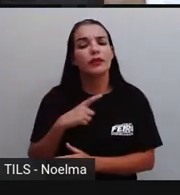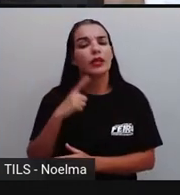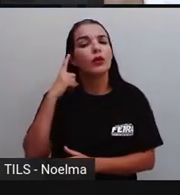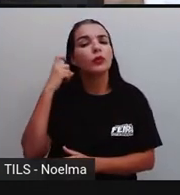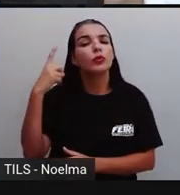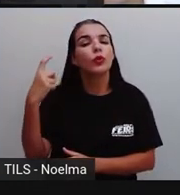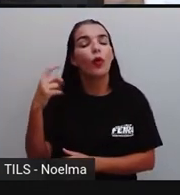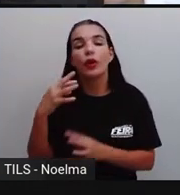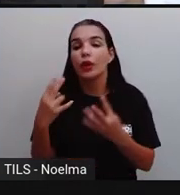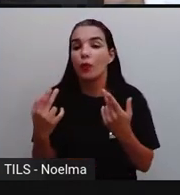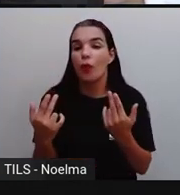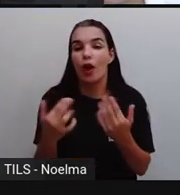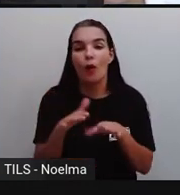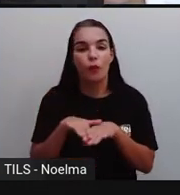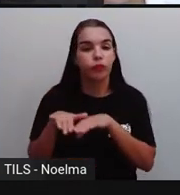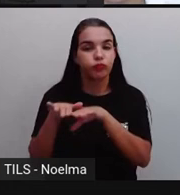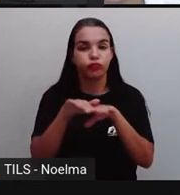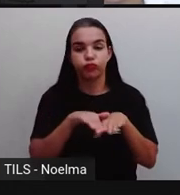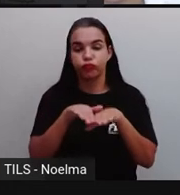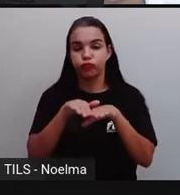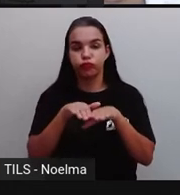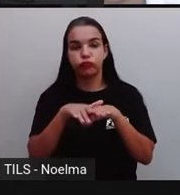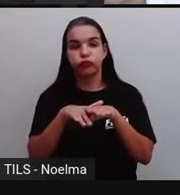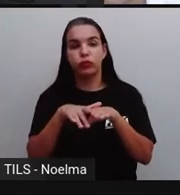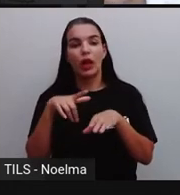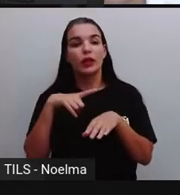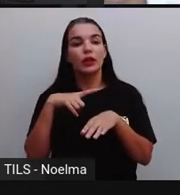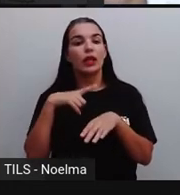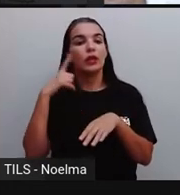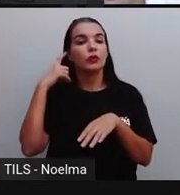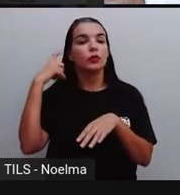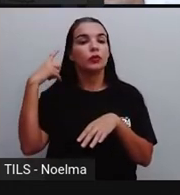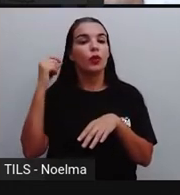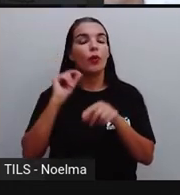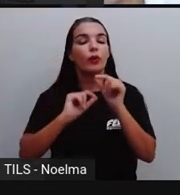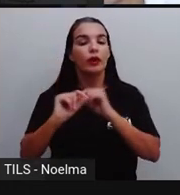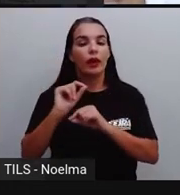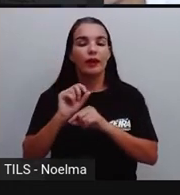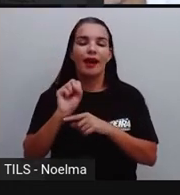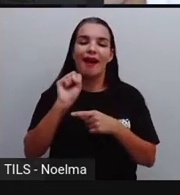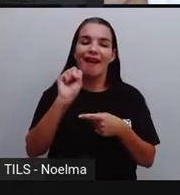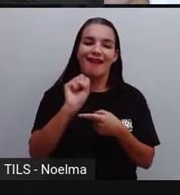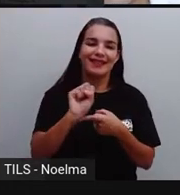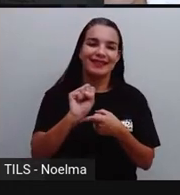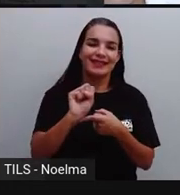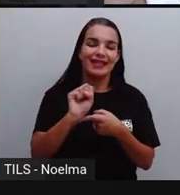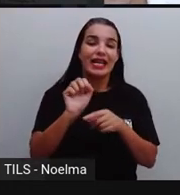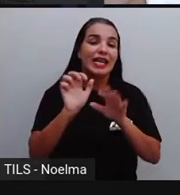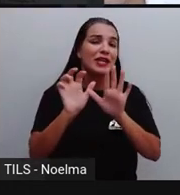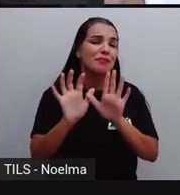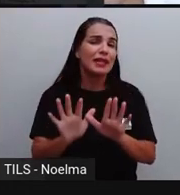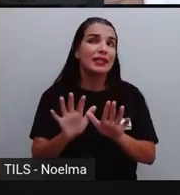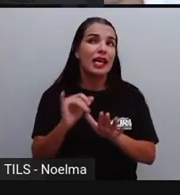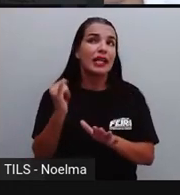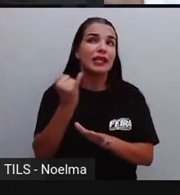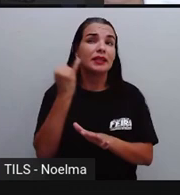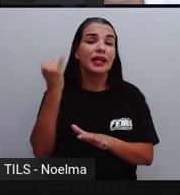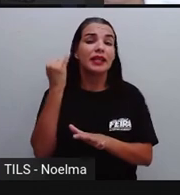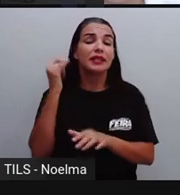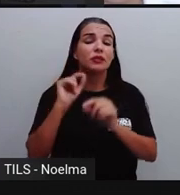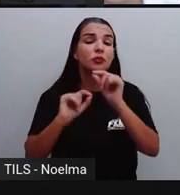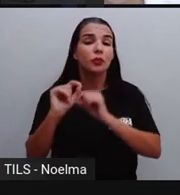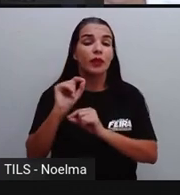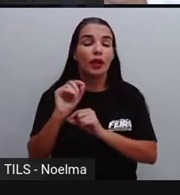E o segundo ano? E aí, todas aí têm som de si. Mas olha lá que interessante. Ao